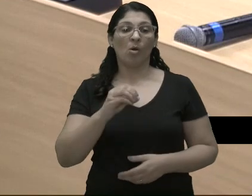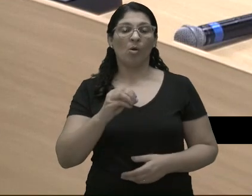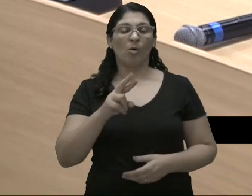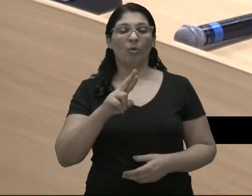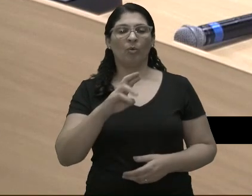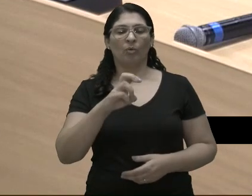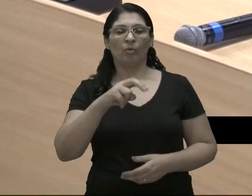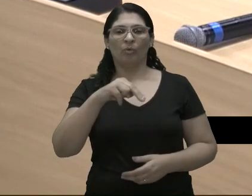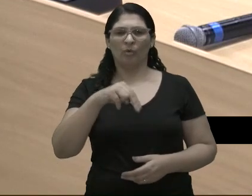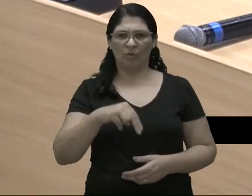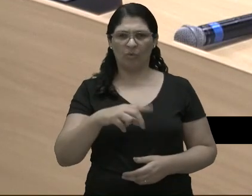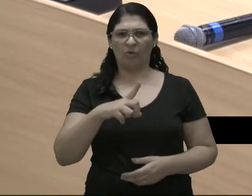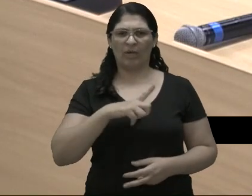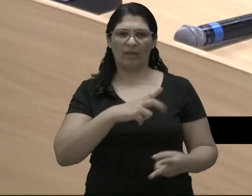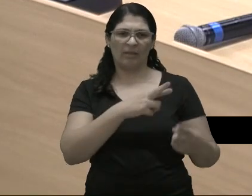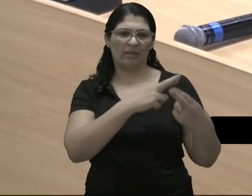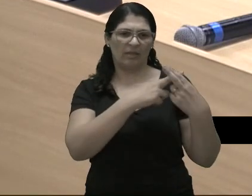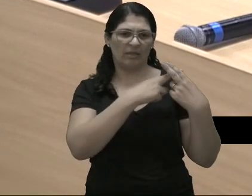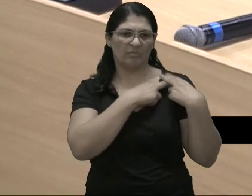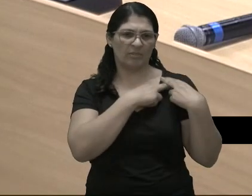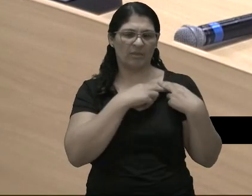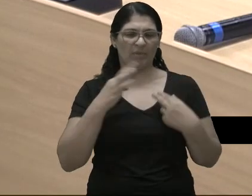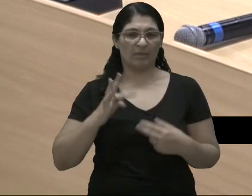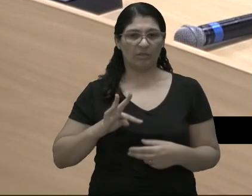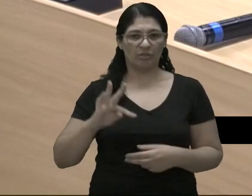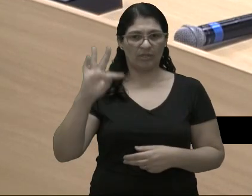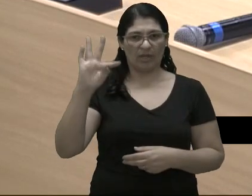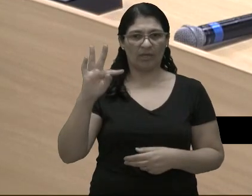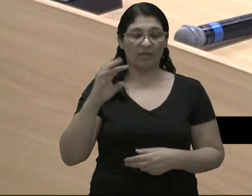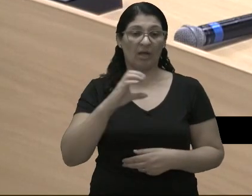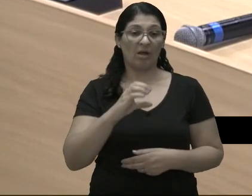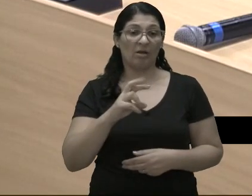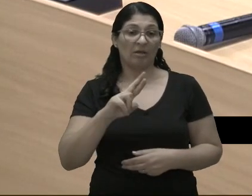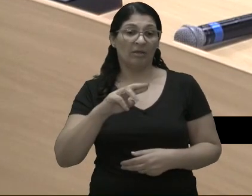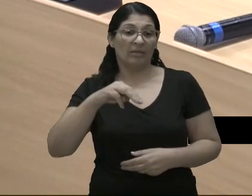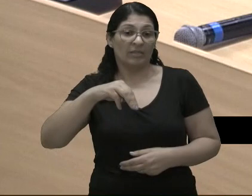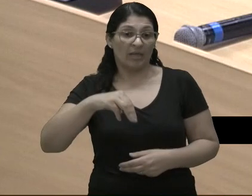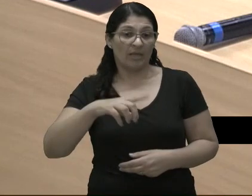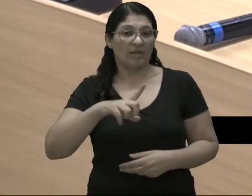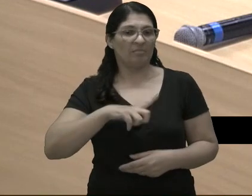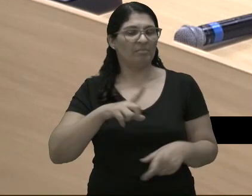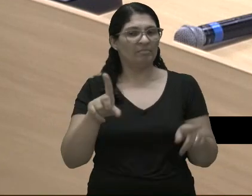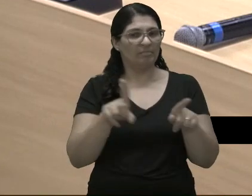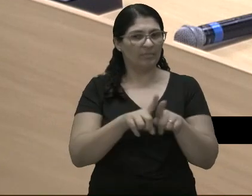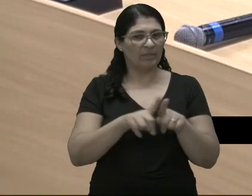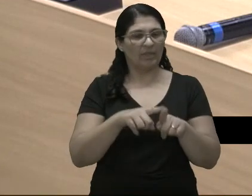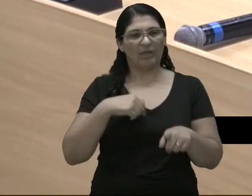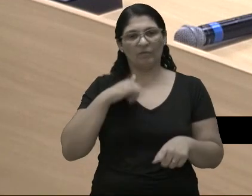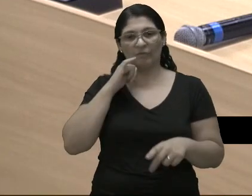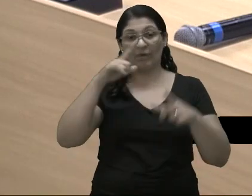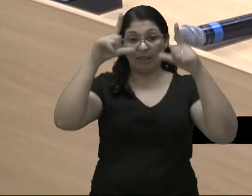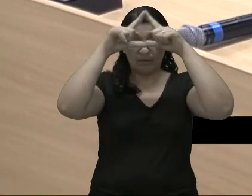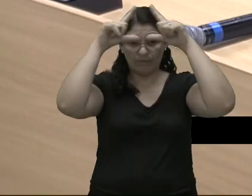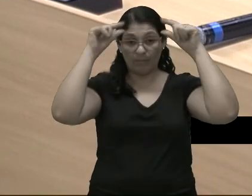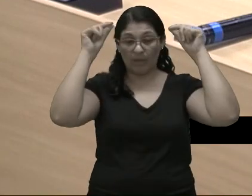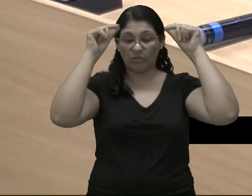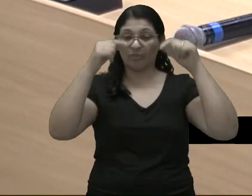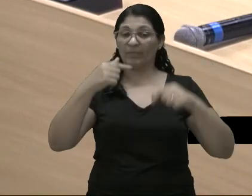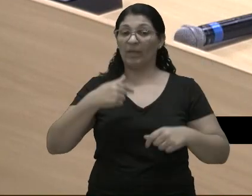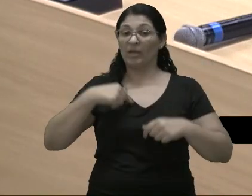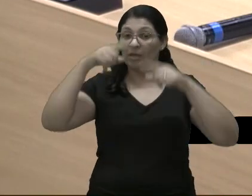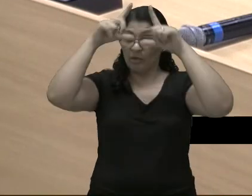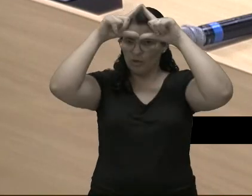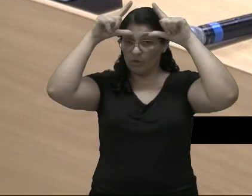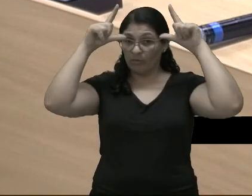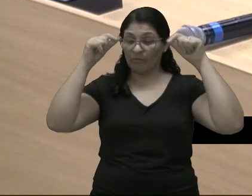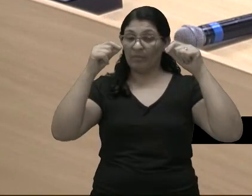ele tem a responsabilidade técnica, o CRM também tem. Vou falar da enfermagem. Eu, como enfermeira, eu posso